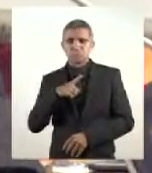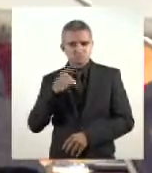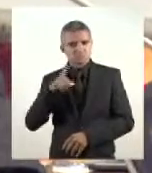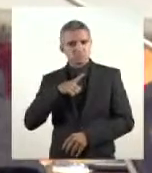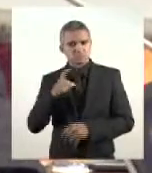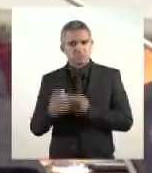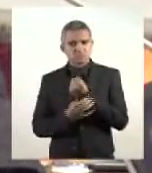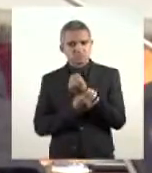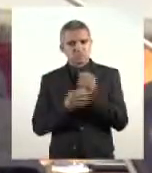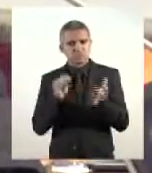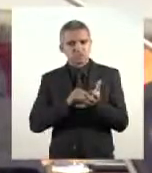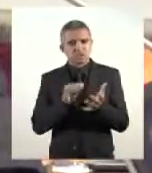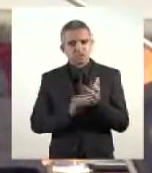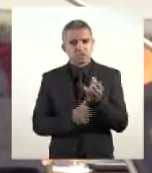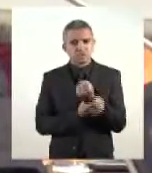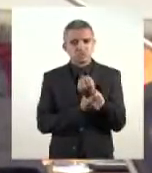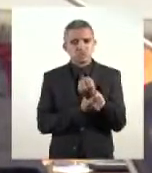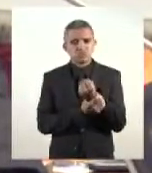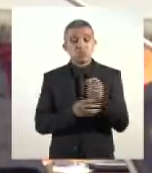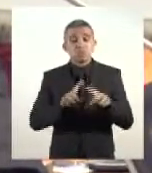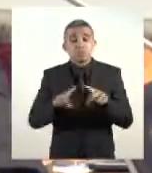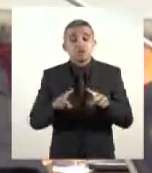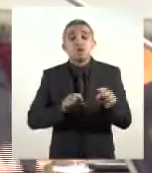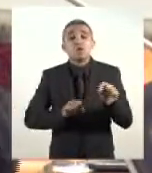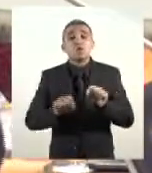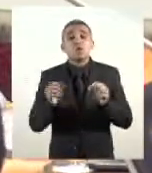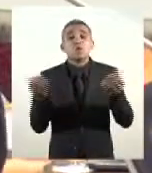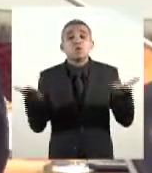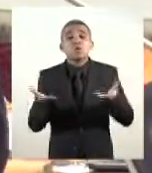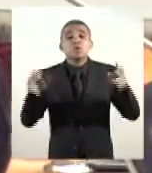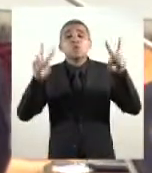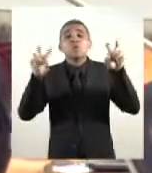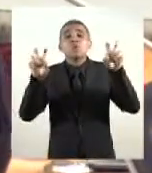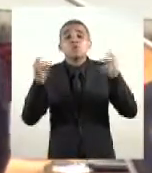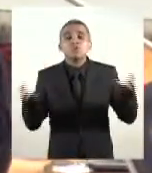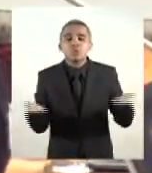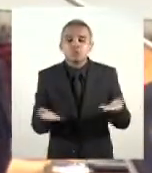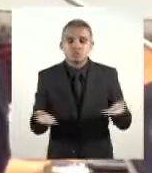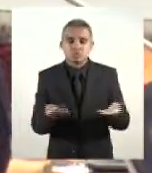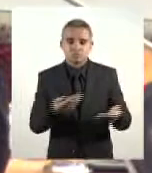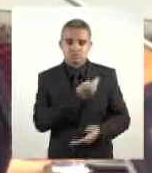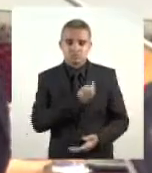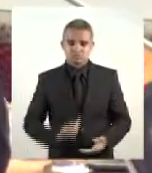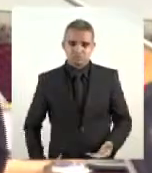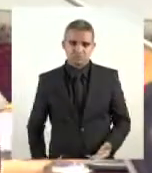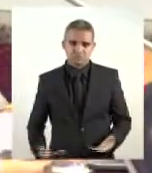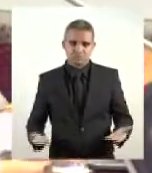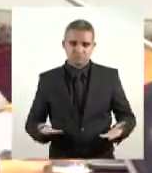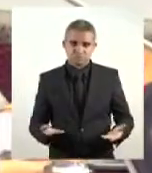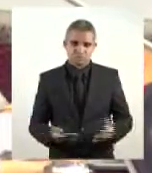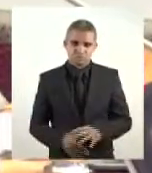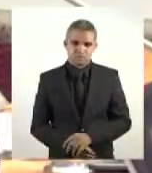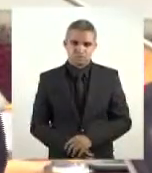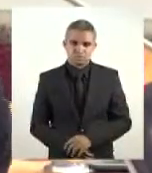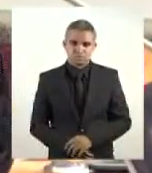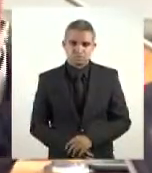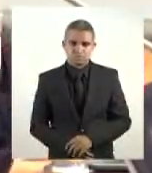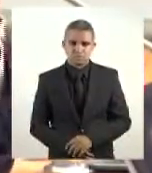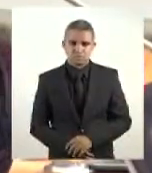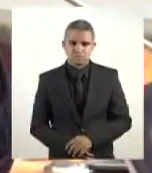o governo atual, nós estamos discutindo o presente. Aí eu não sei se Vossa Excelência estava